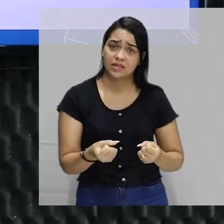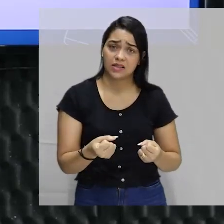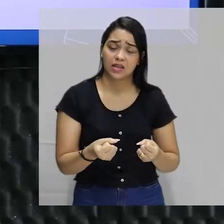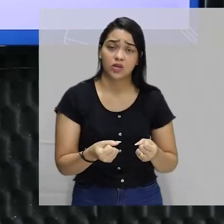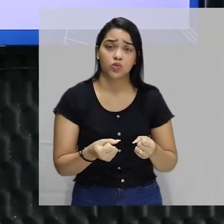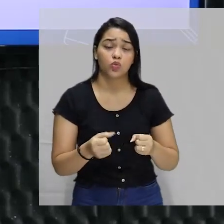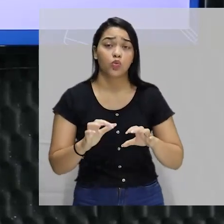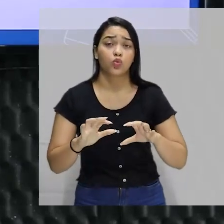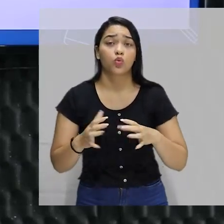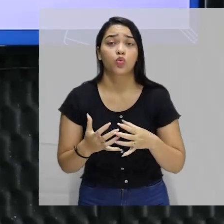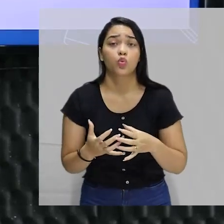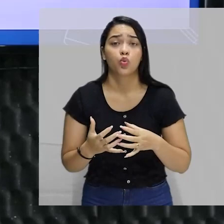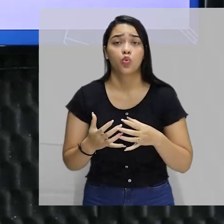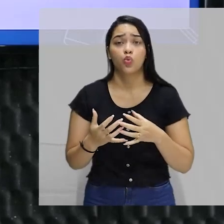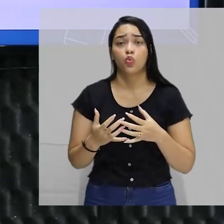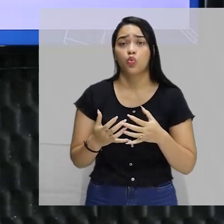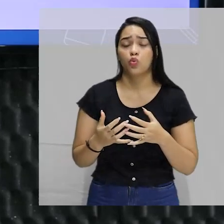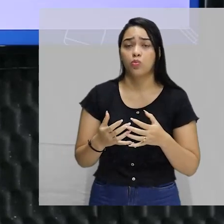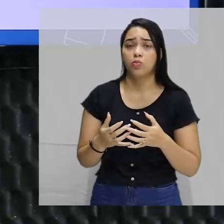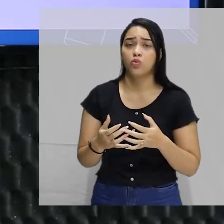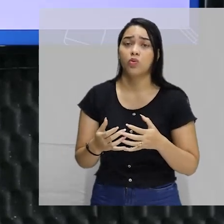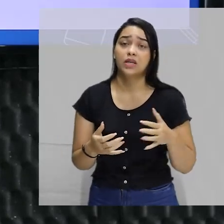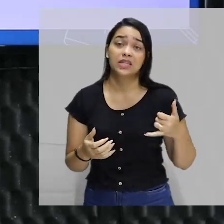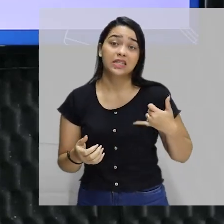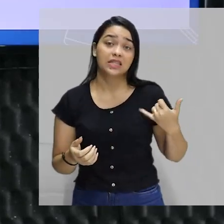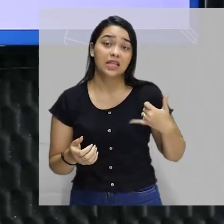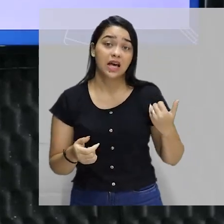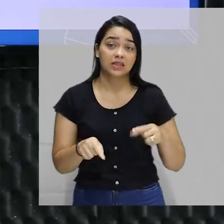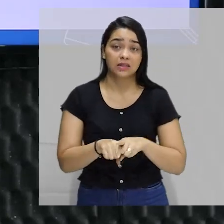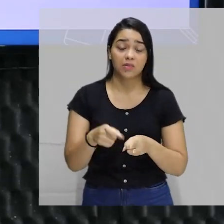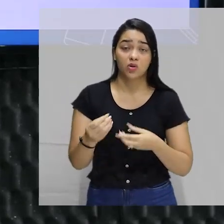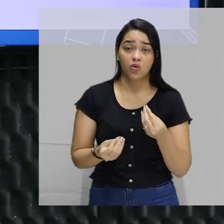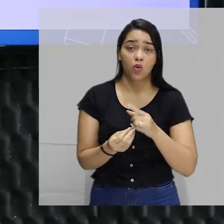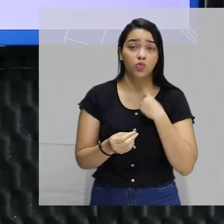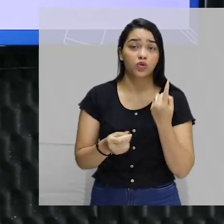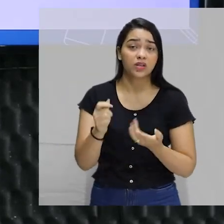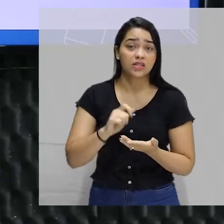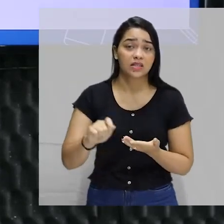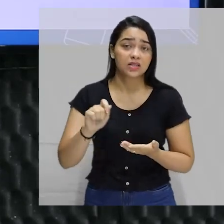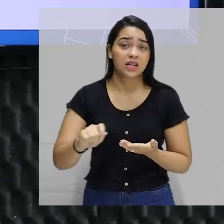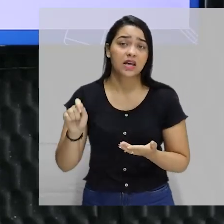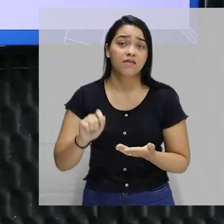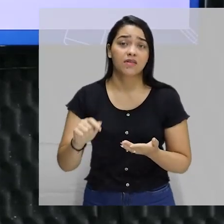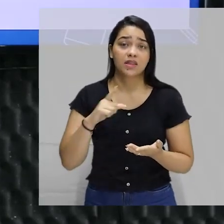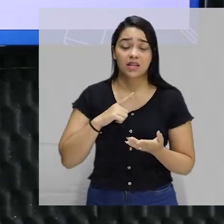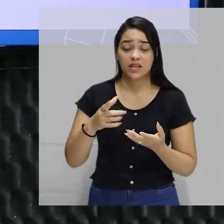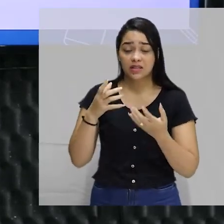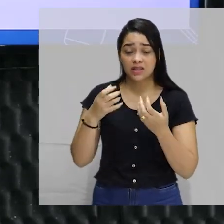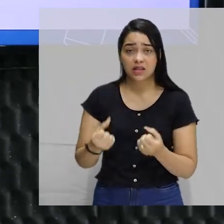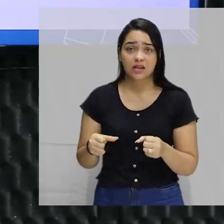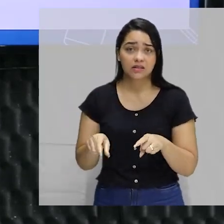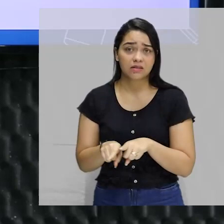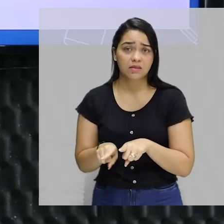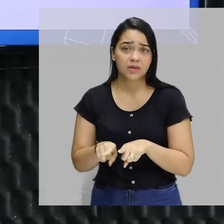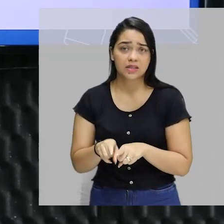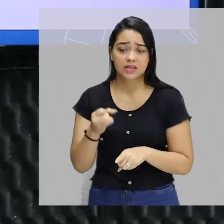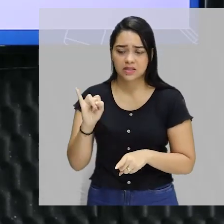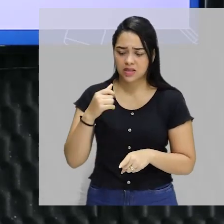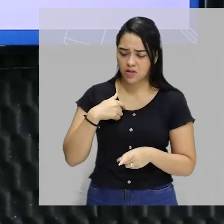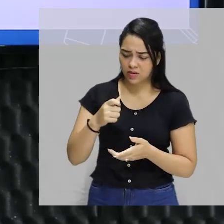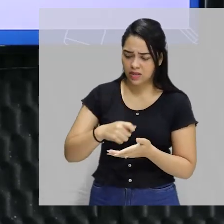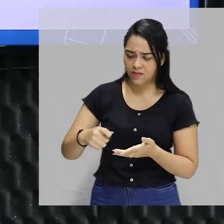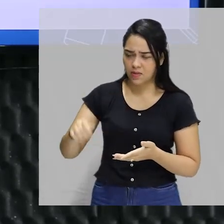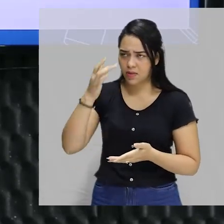determinado grupo, em determinada faixa etária? Até a maneira como a gente escreve tem essa questão da aceitabilidade. Se eu estou escrevendo